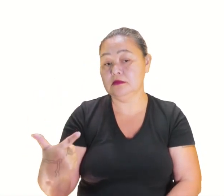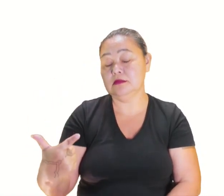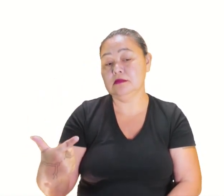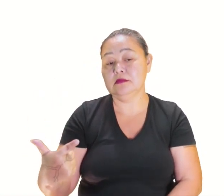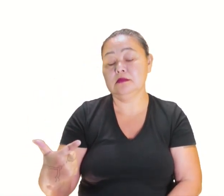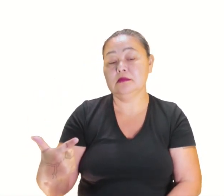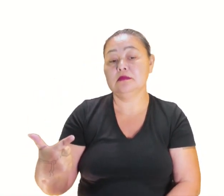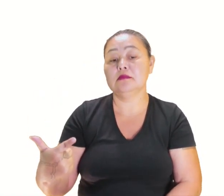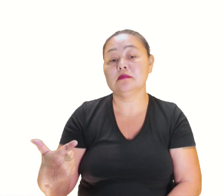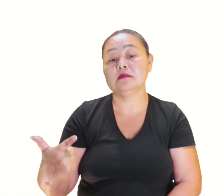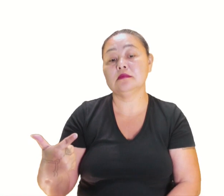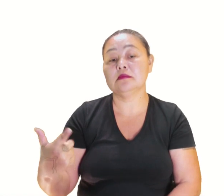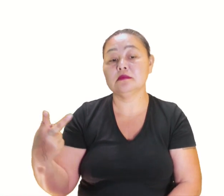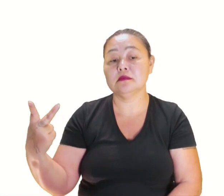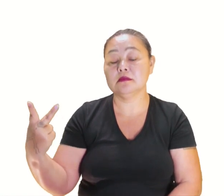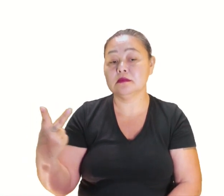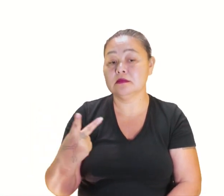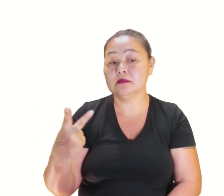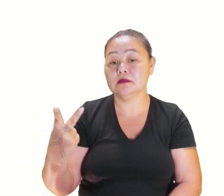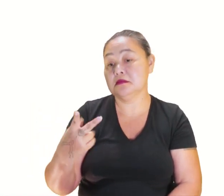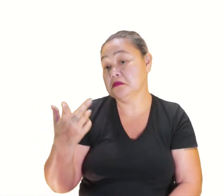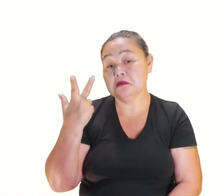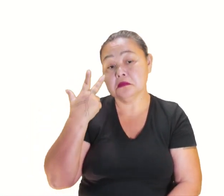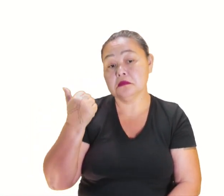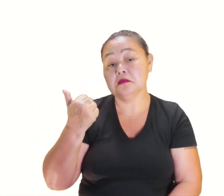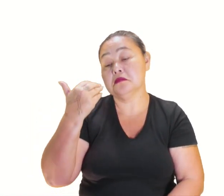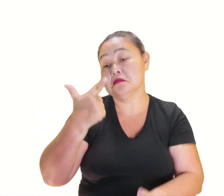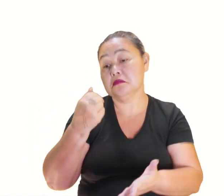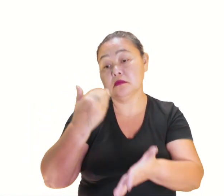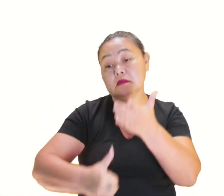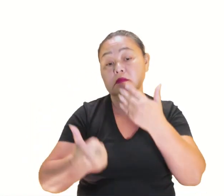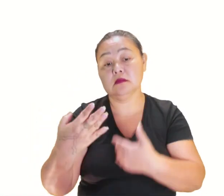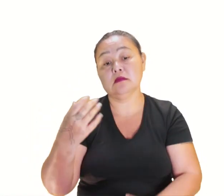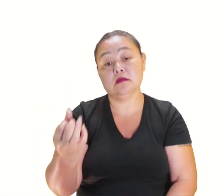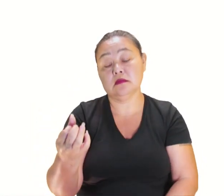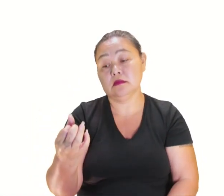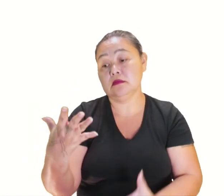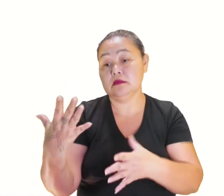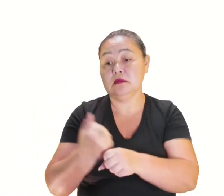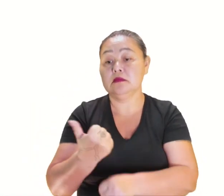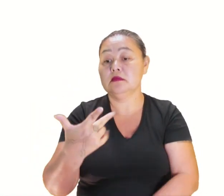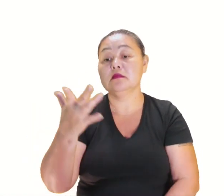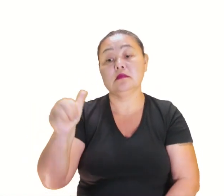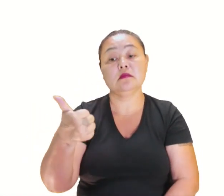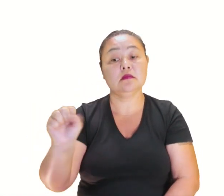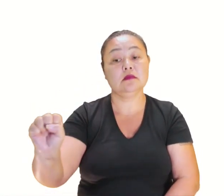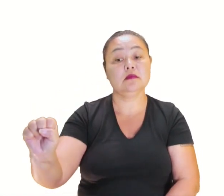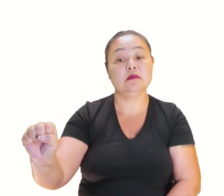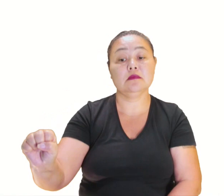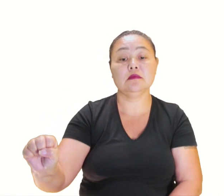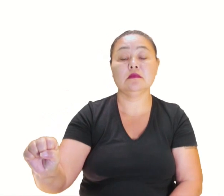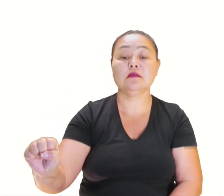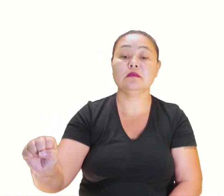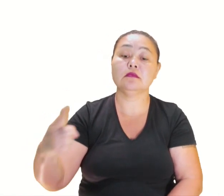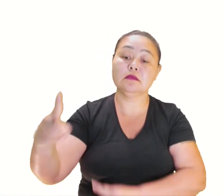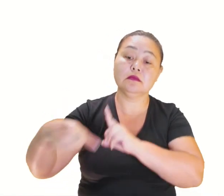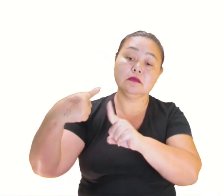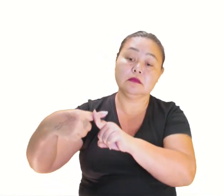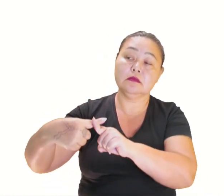12. 12. Vamos agora fazendo a operação normal. 20 tira 14. Vai ficar 6. 6 mais 12? 18.